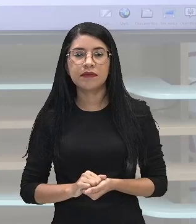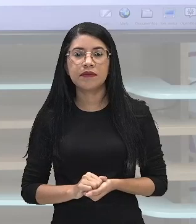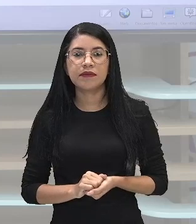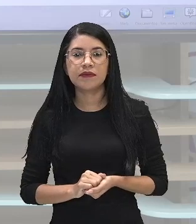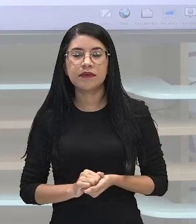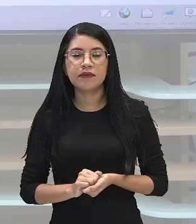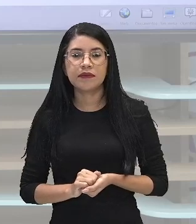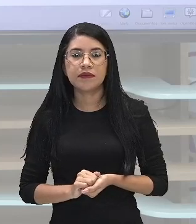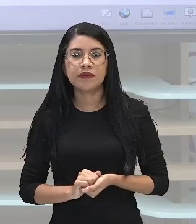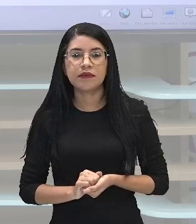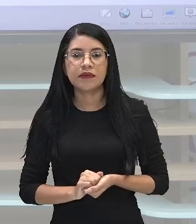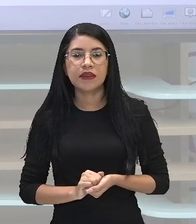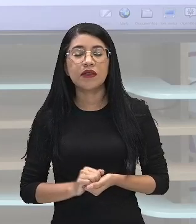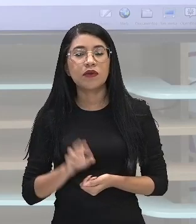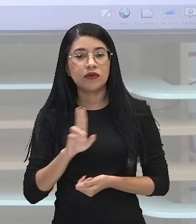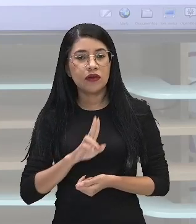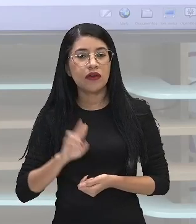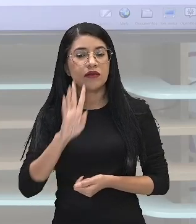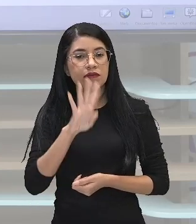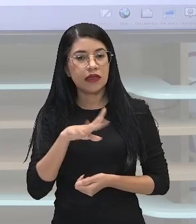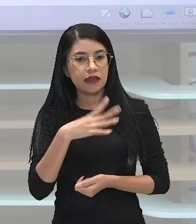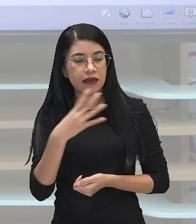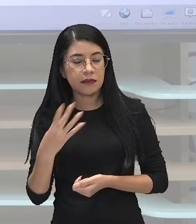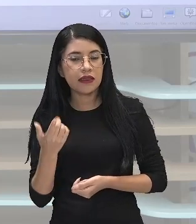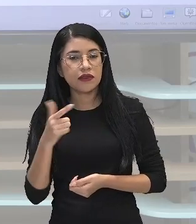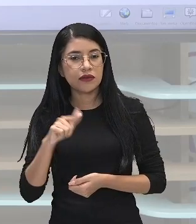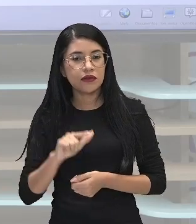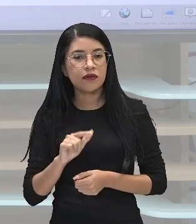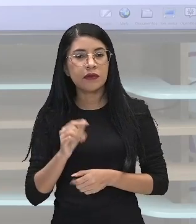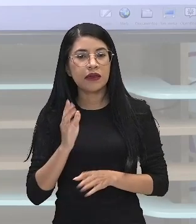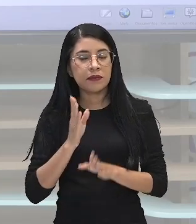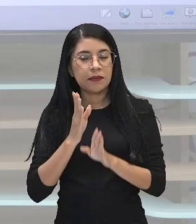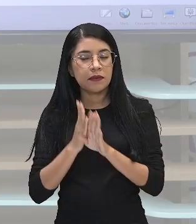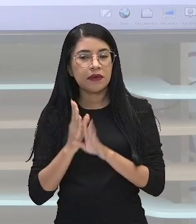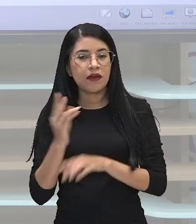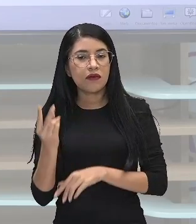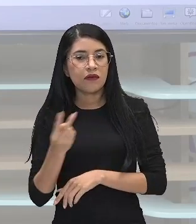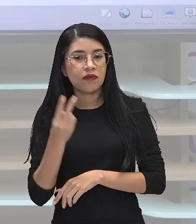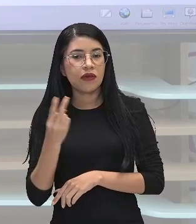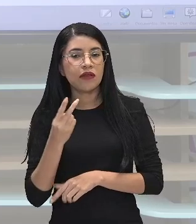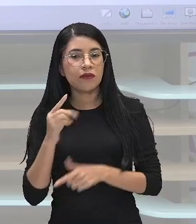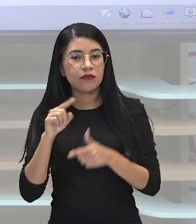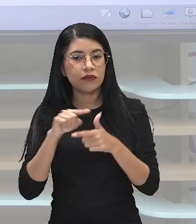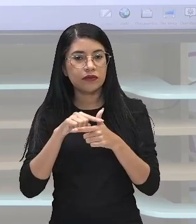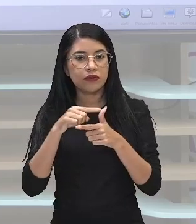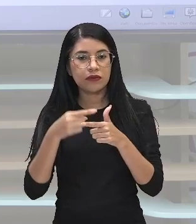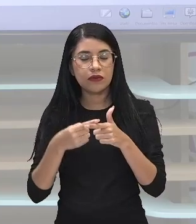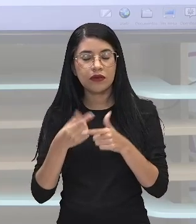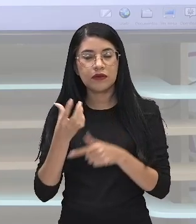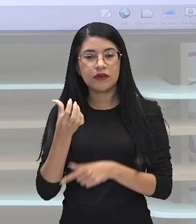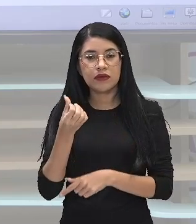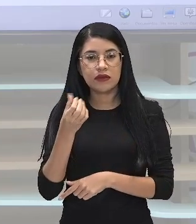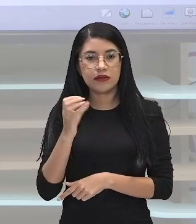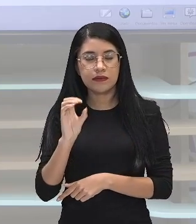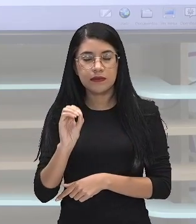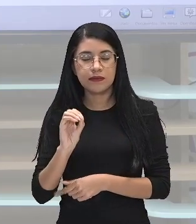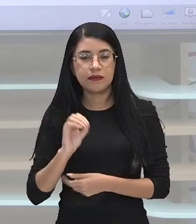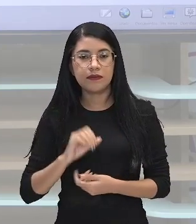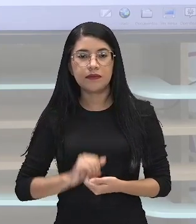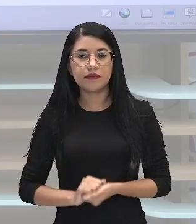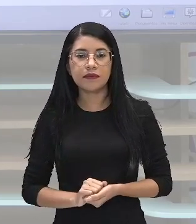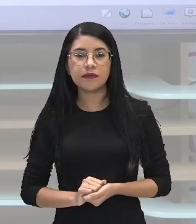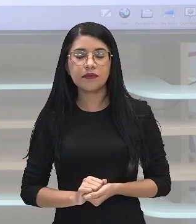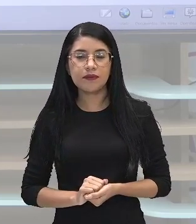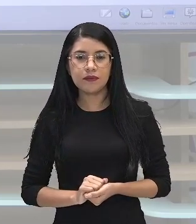vai usar essa tabela para determinar o valor do cosseno de 60 graus,